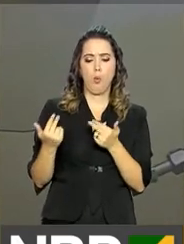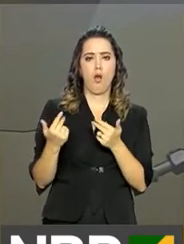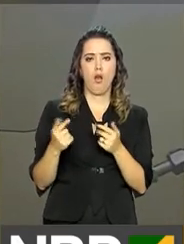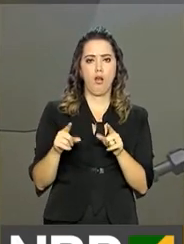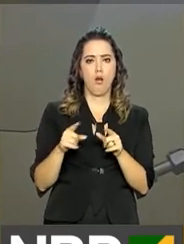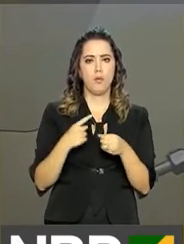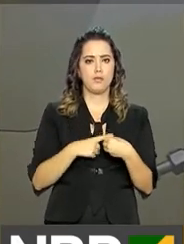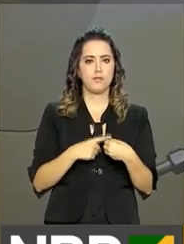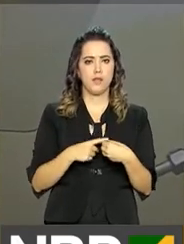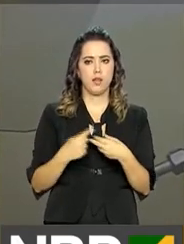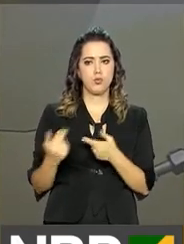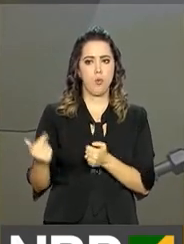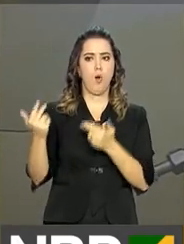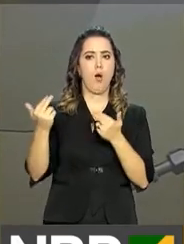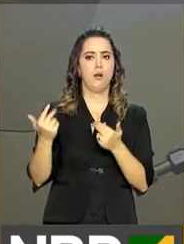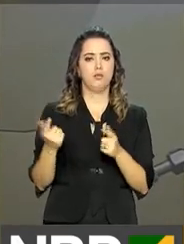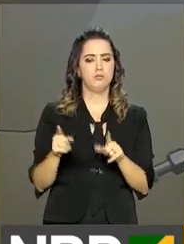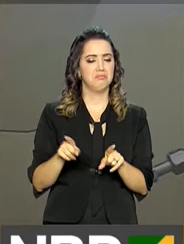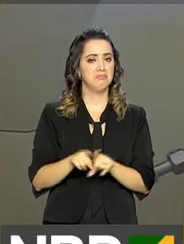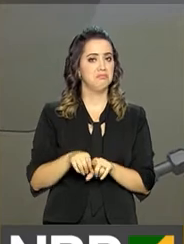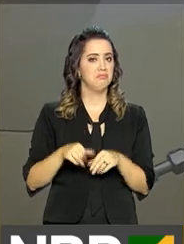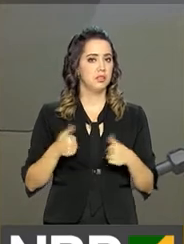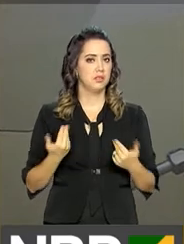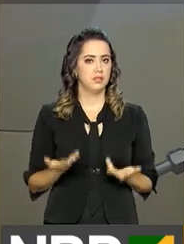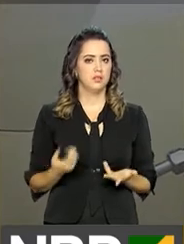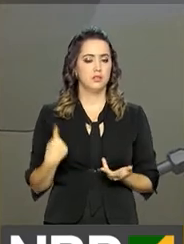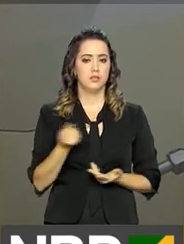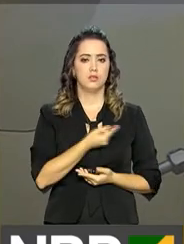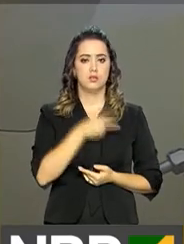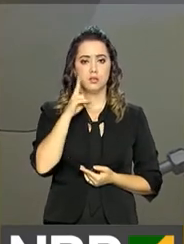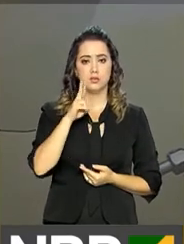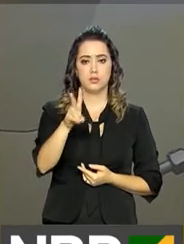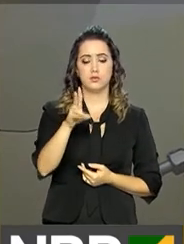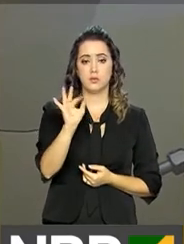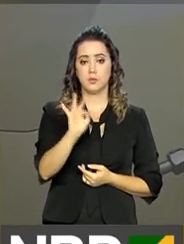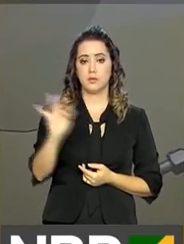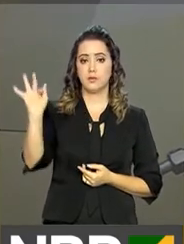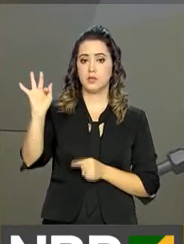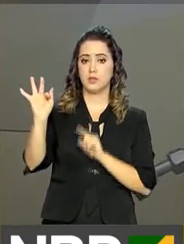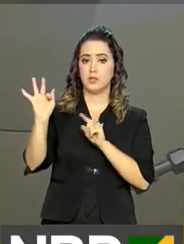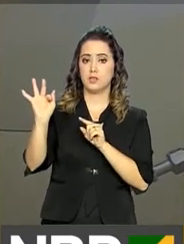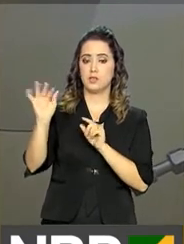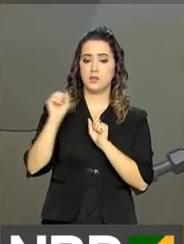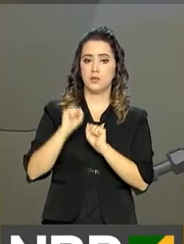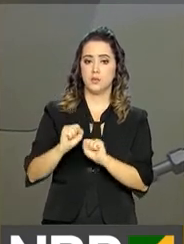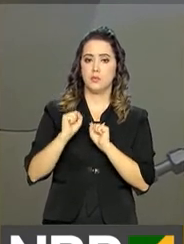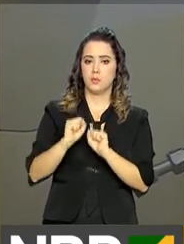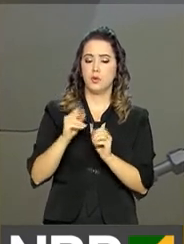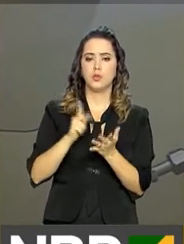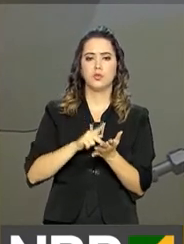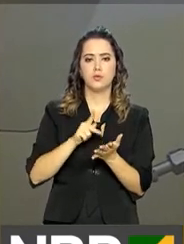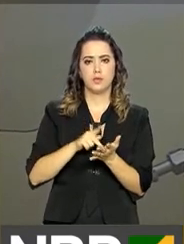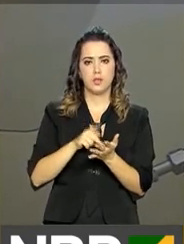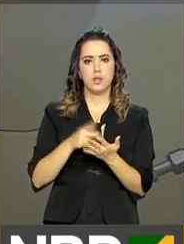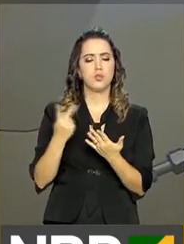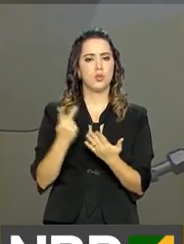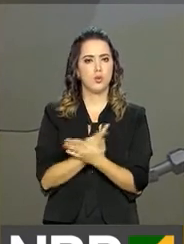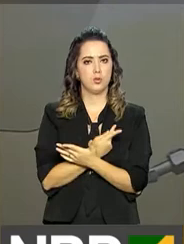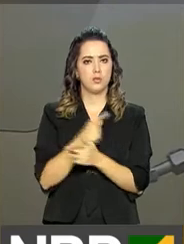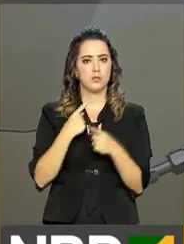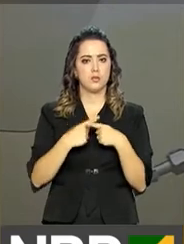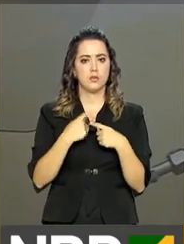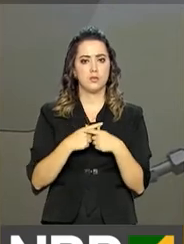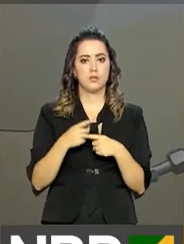o município pratica um ato semelhante, nós vemos que a federação pode ser uma realidade. Ou seja,